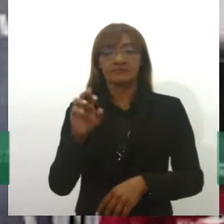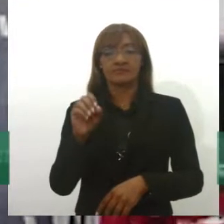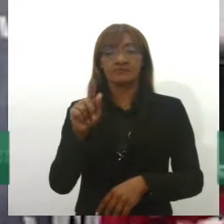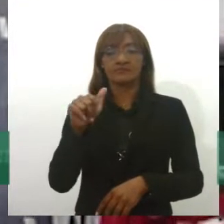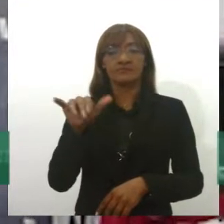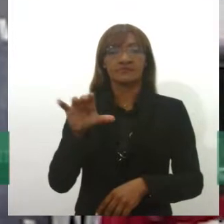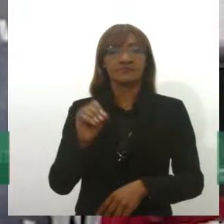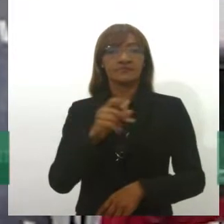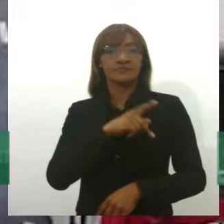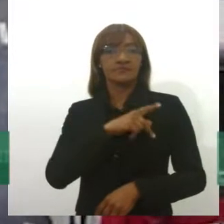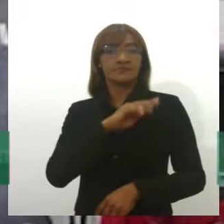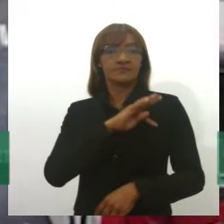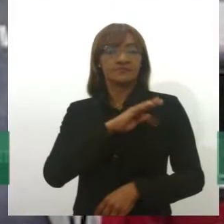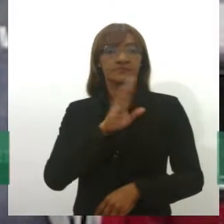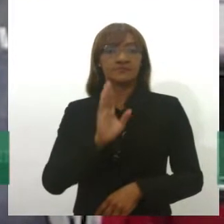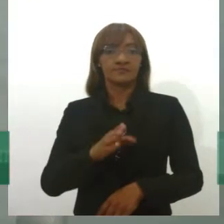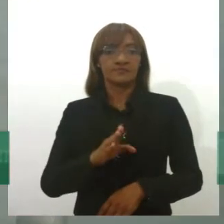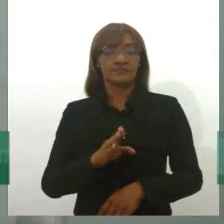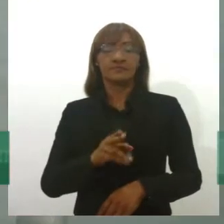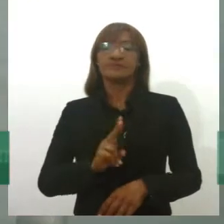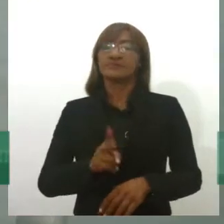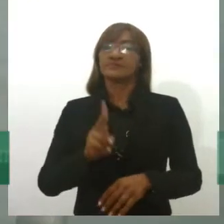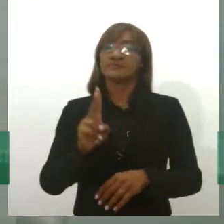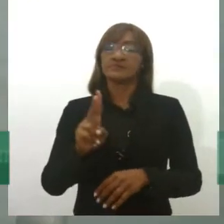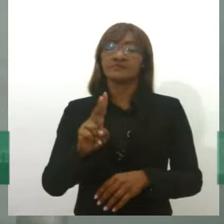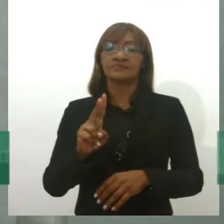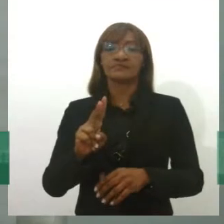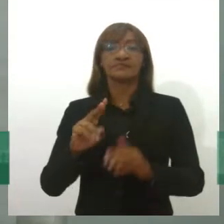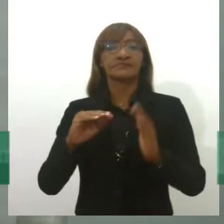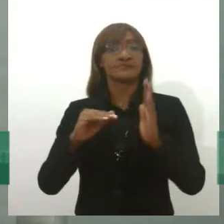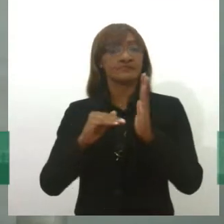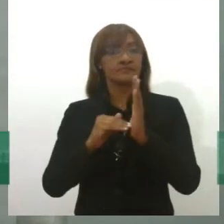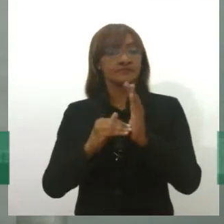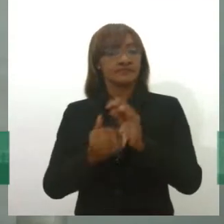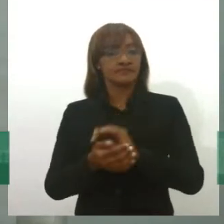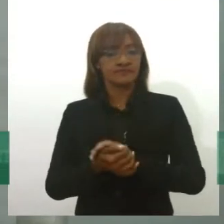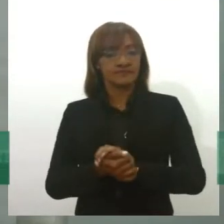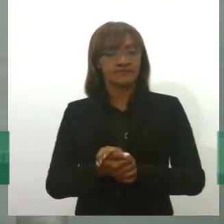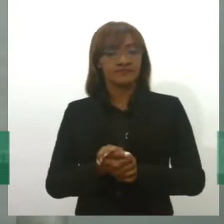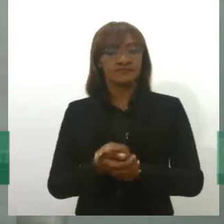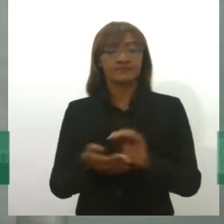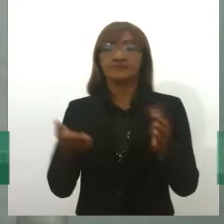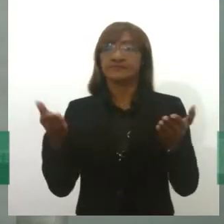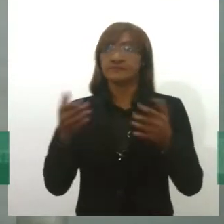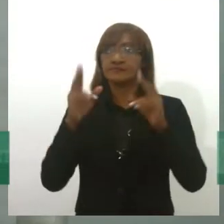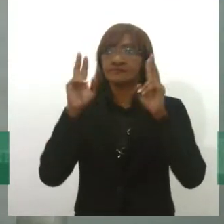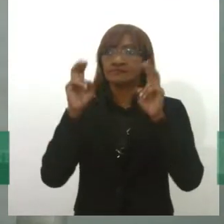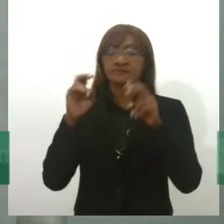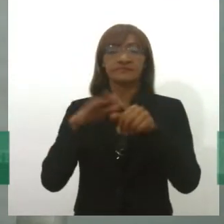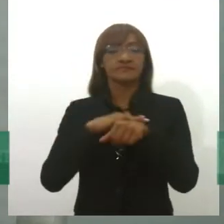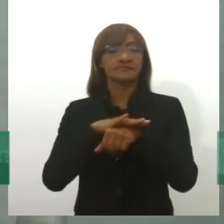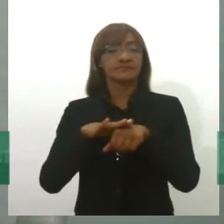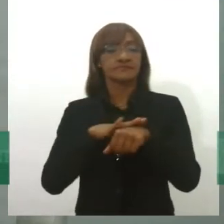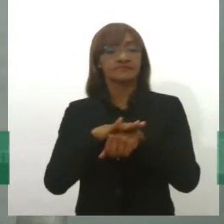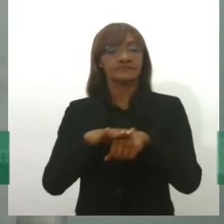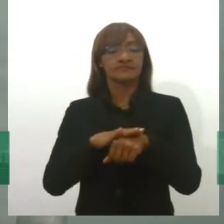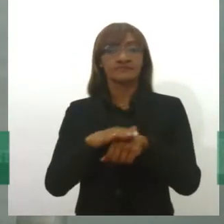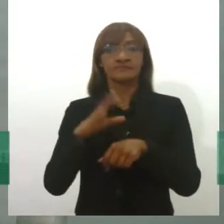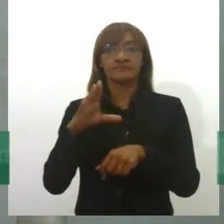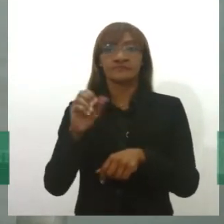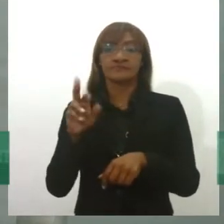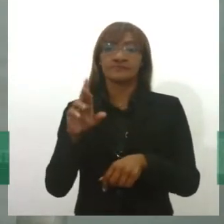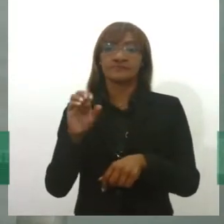do PT, que ainda está em tramitação no Congresso Nacional. E para tratar do tema, vamos conversar com Carolina